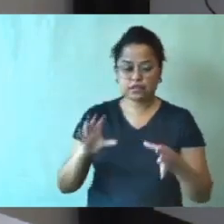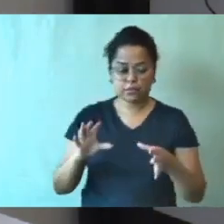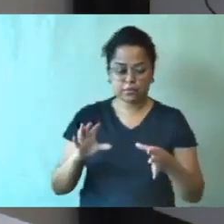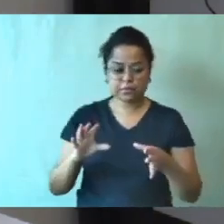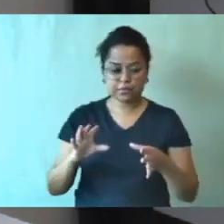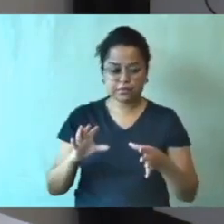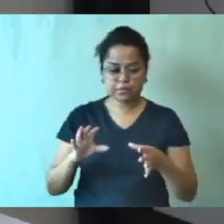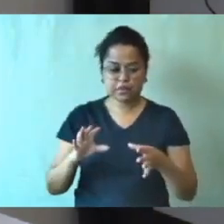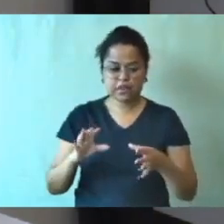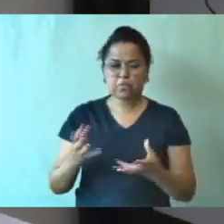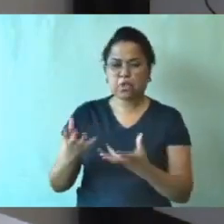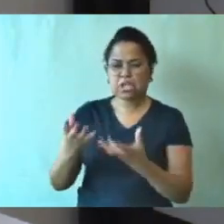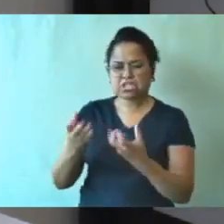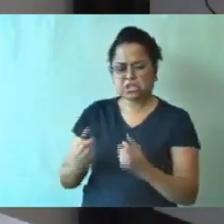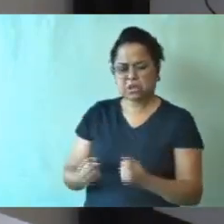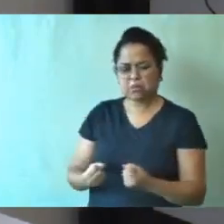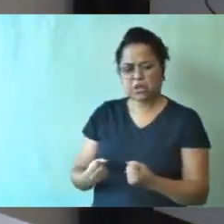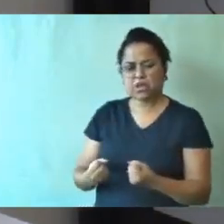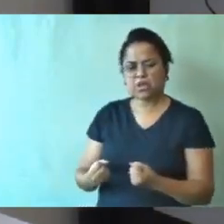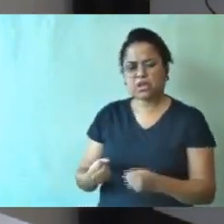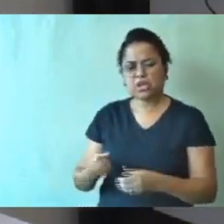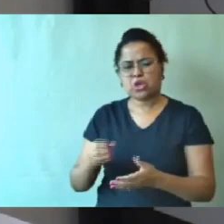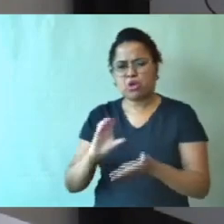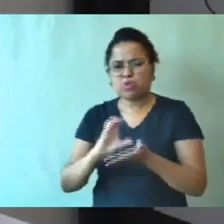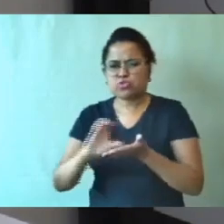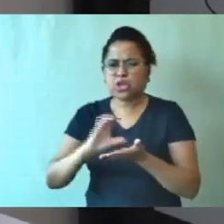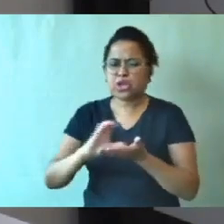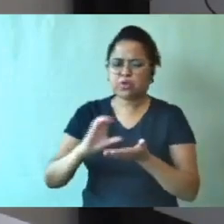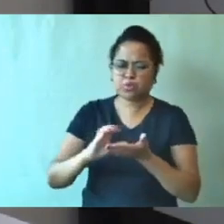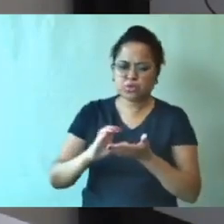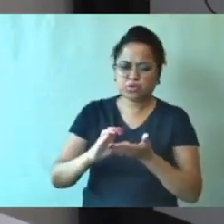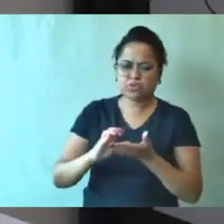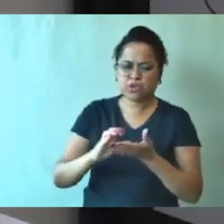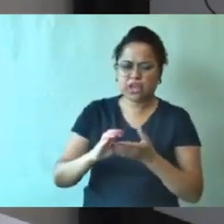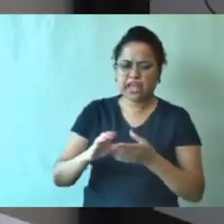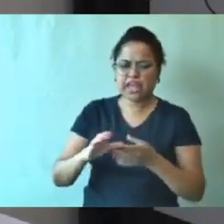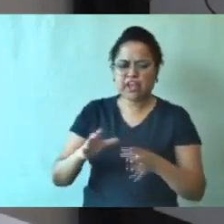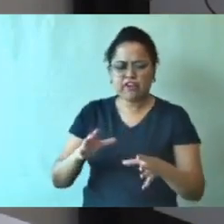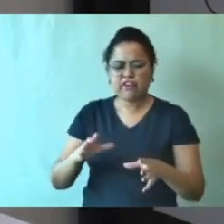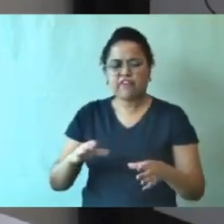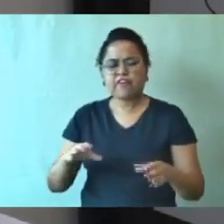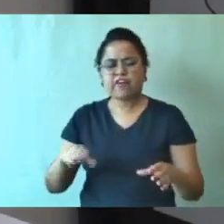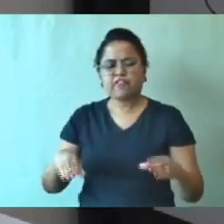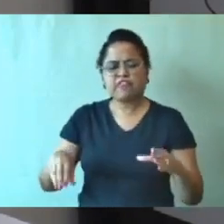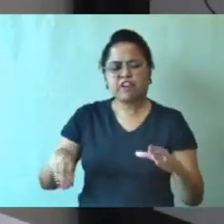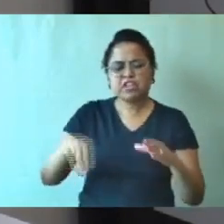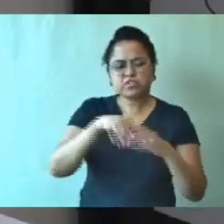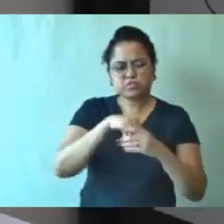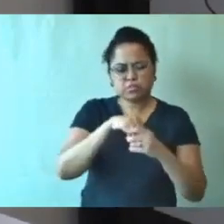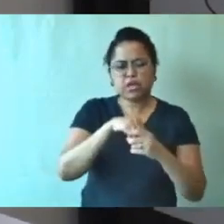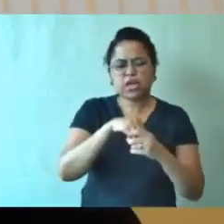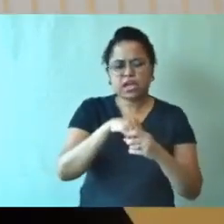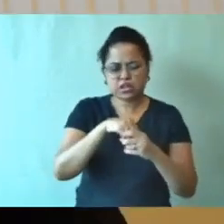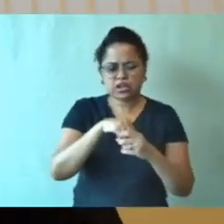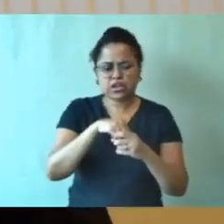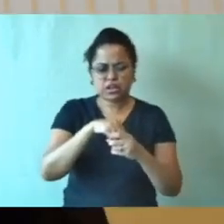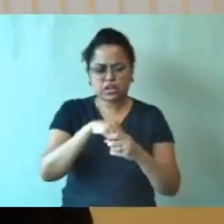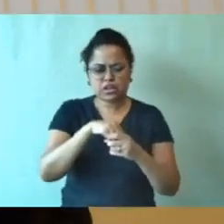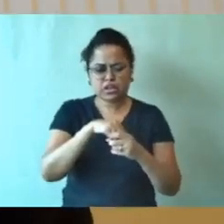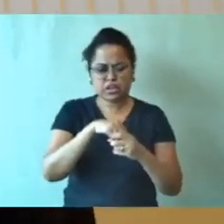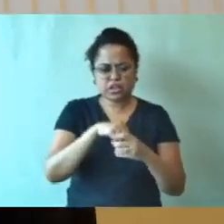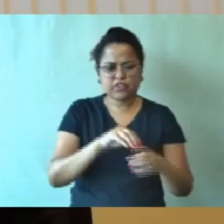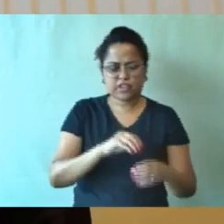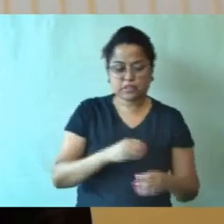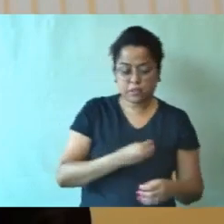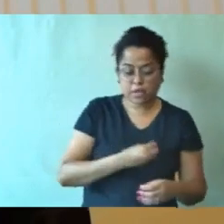receber os recursos, ela faz parte da documentação, então, que está dentro do consórcio? E não é para a